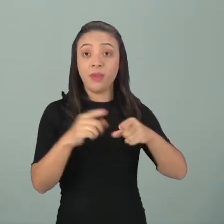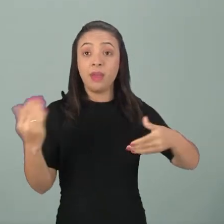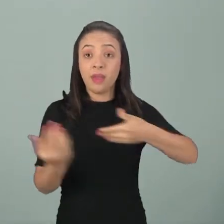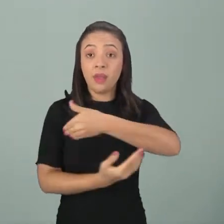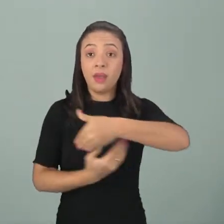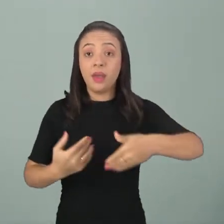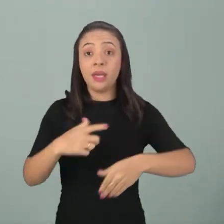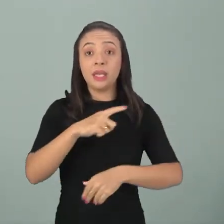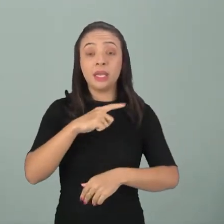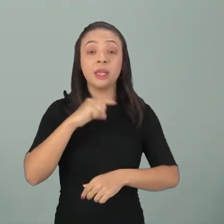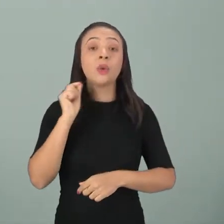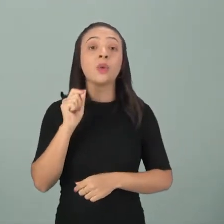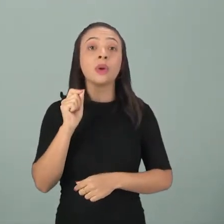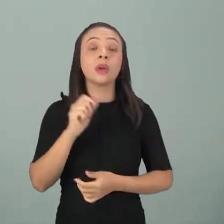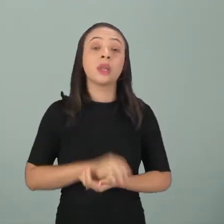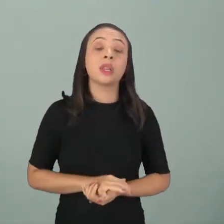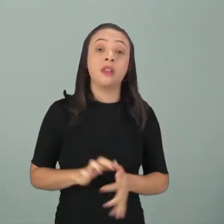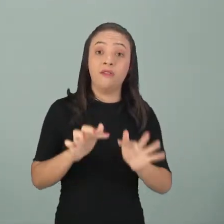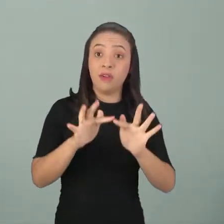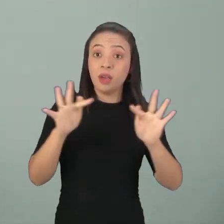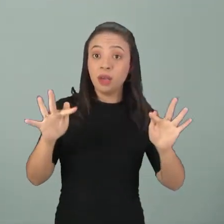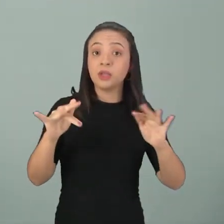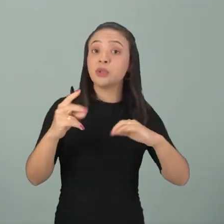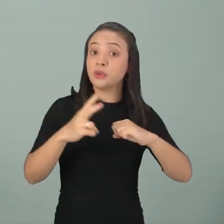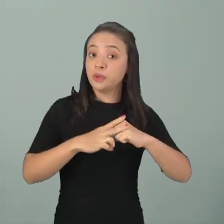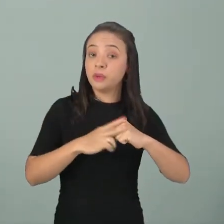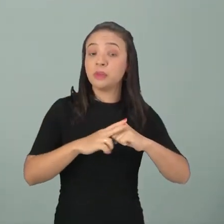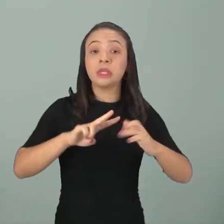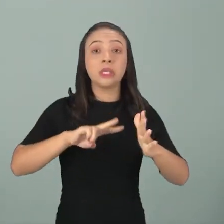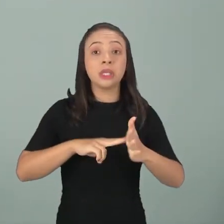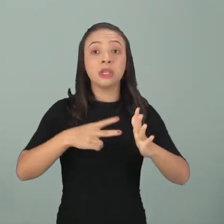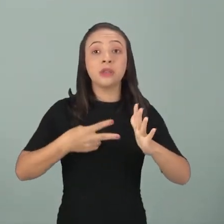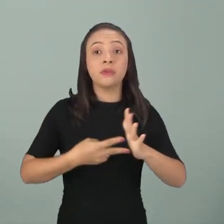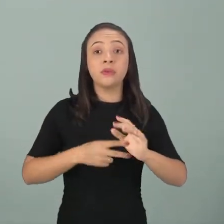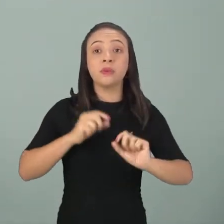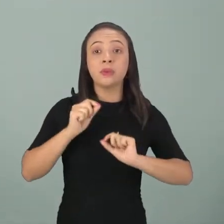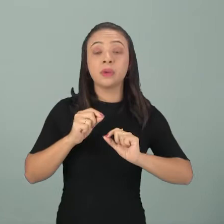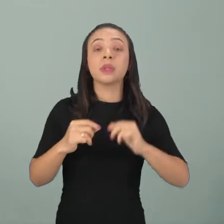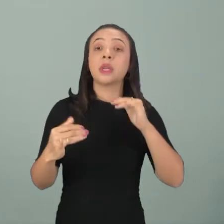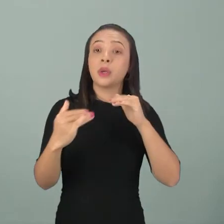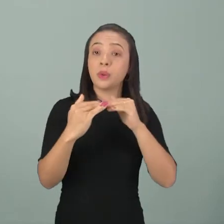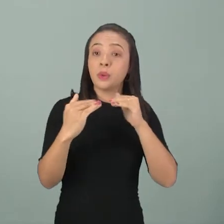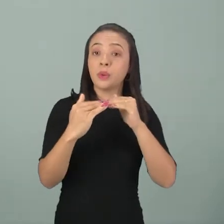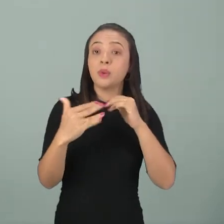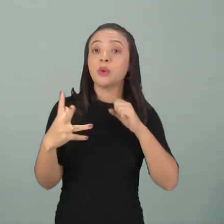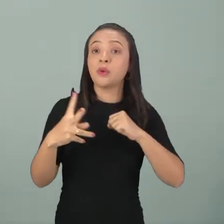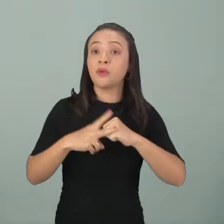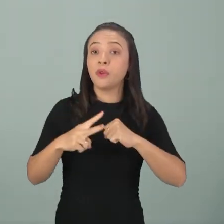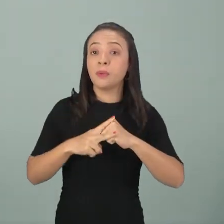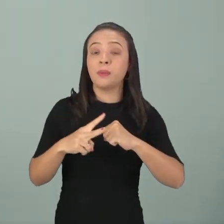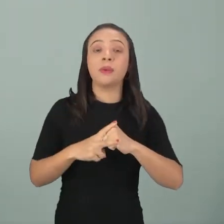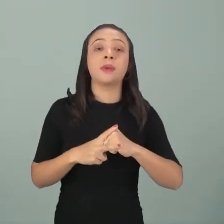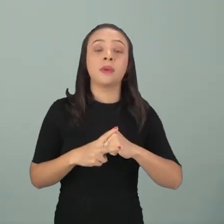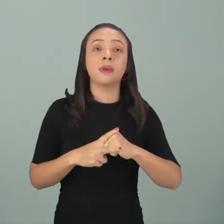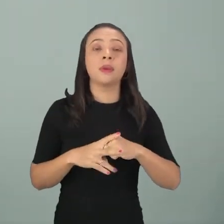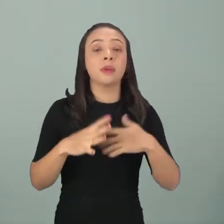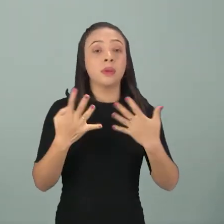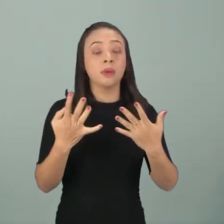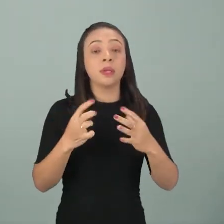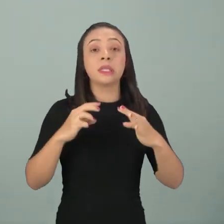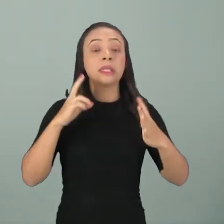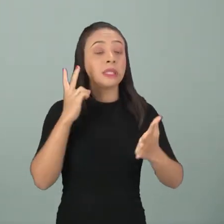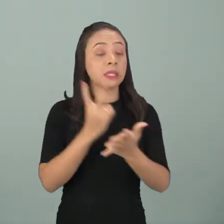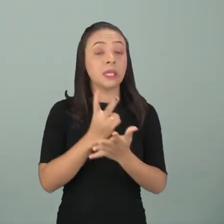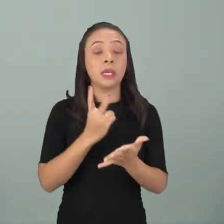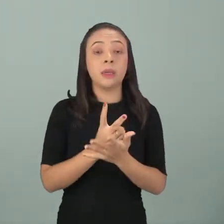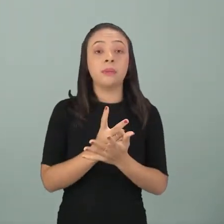relação existente nas frases, nós vamos estar falando do quê? Da concordância verbal. Todas as vezes